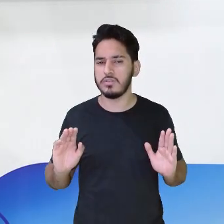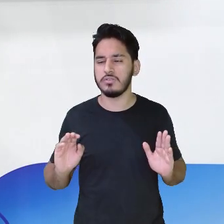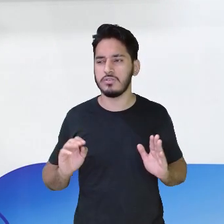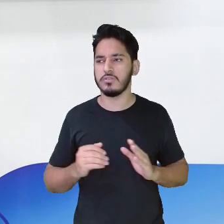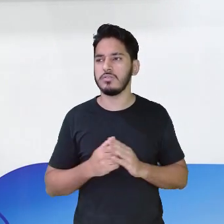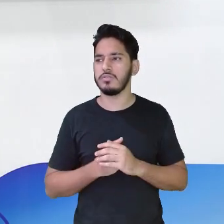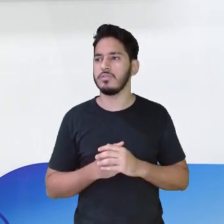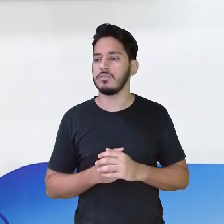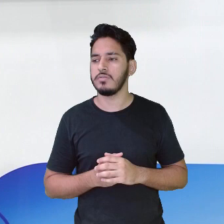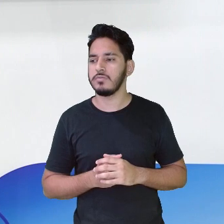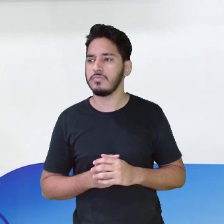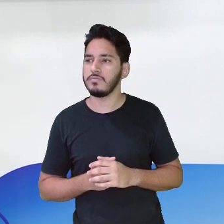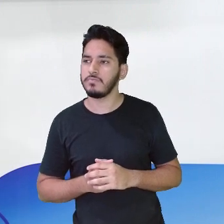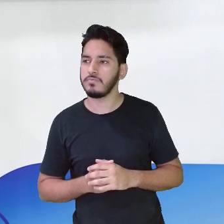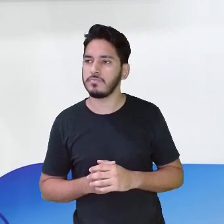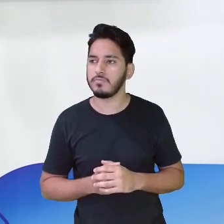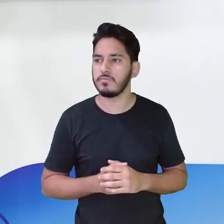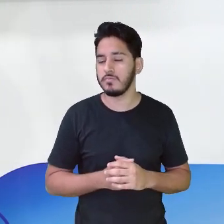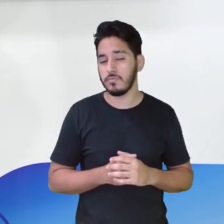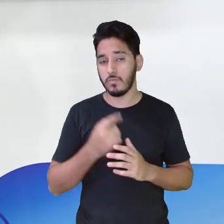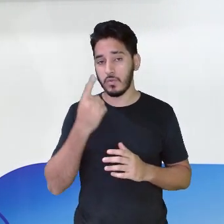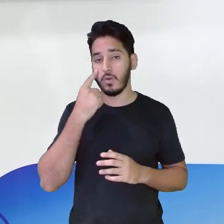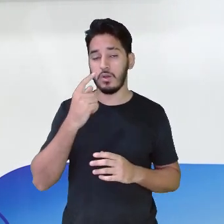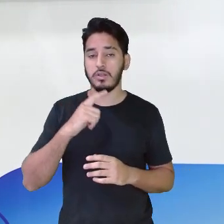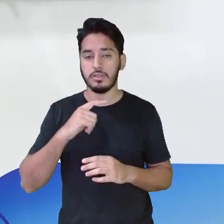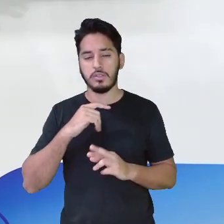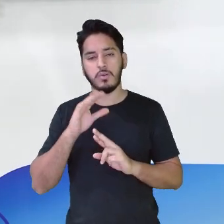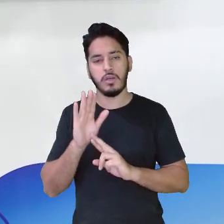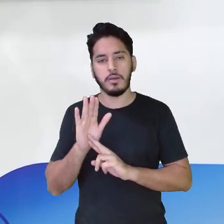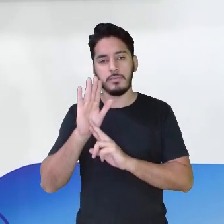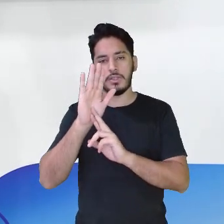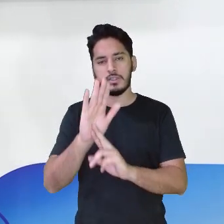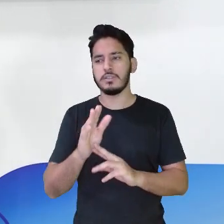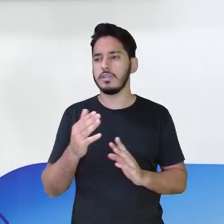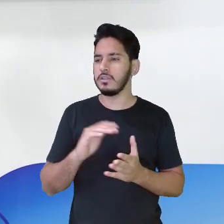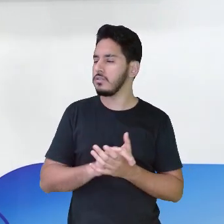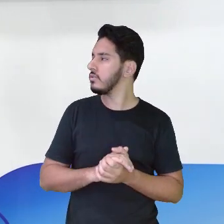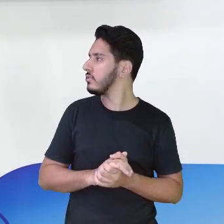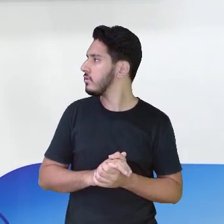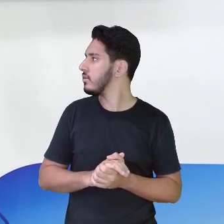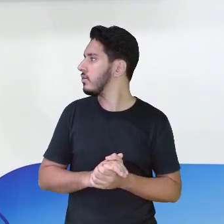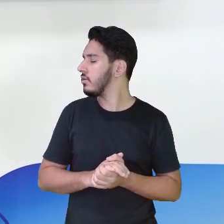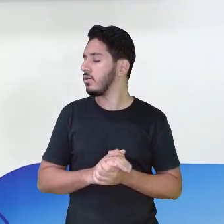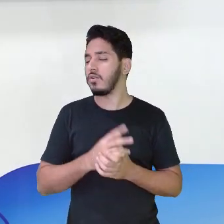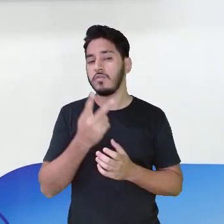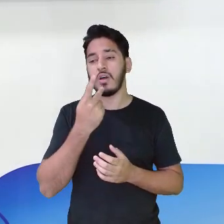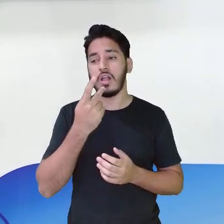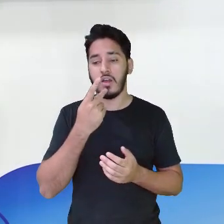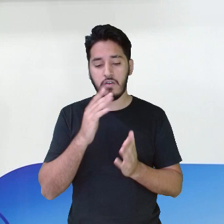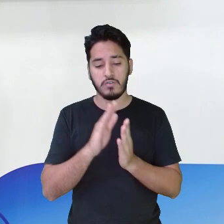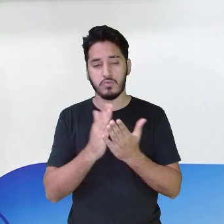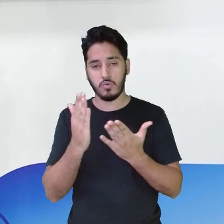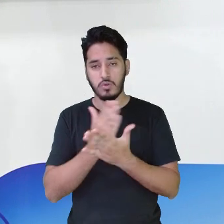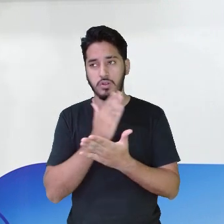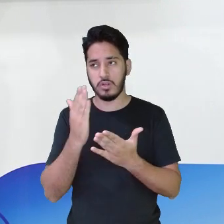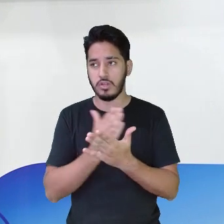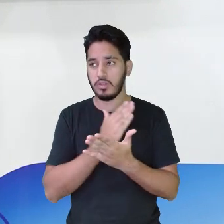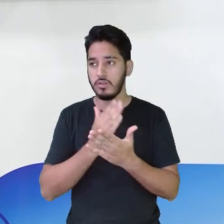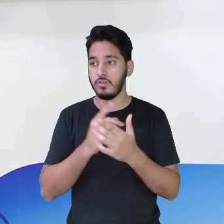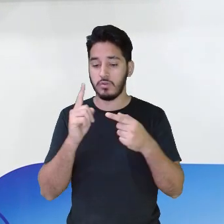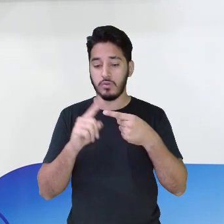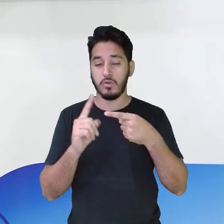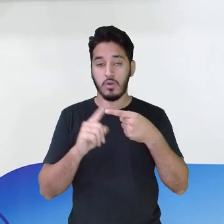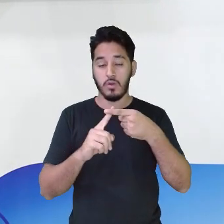sobre a leitura das frações. Aqui eu tenho uma representação, né, que, como dizia no livro, o denominador é a